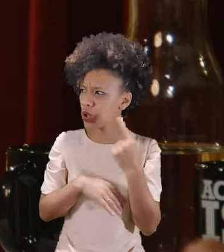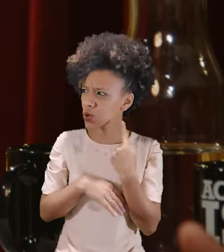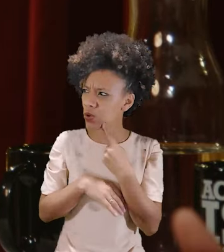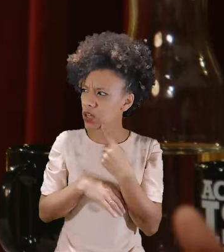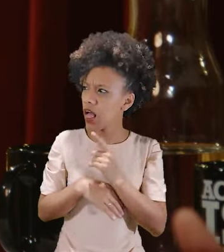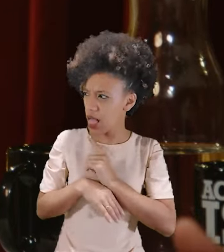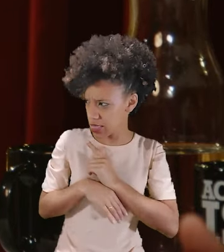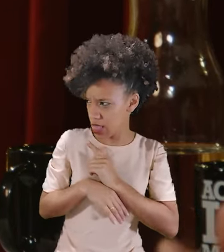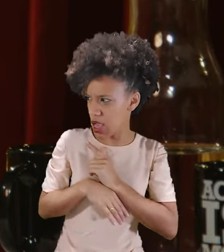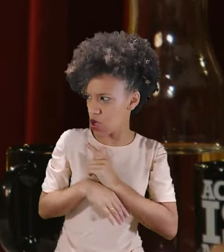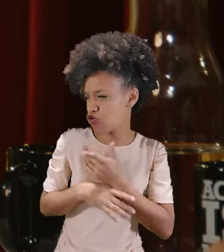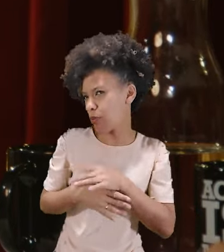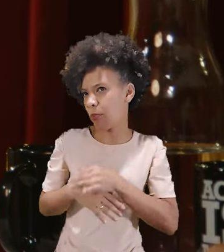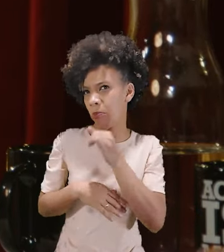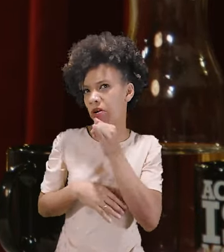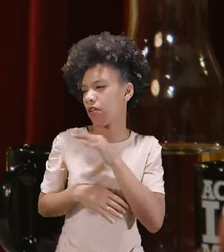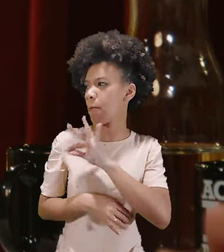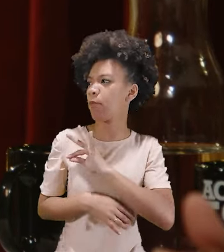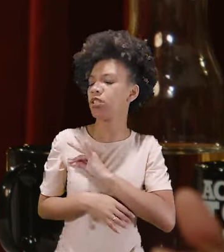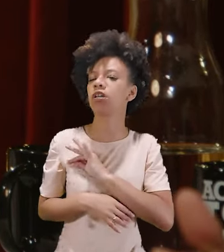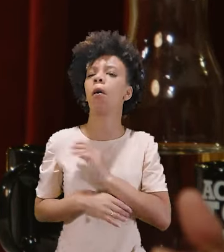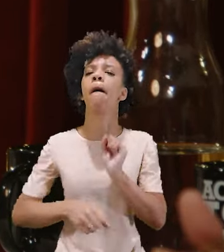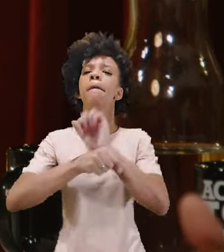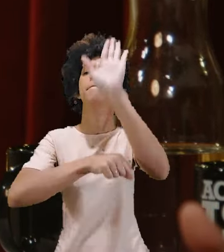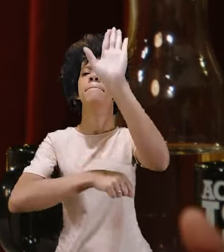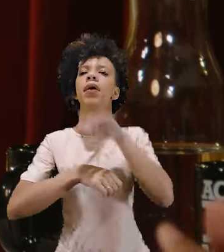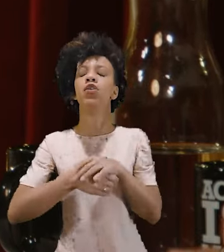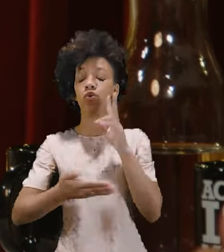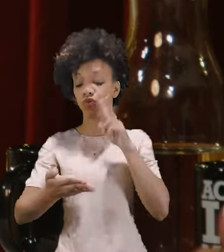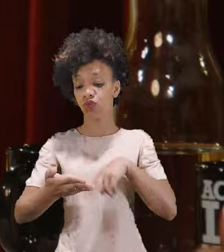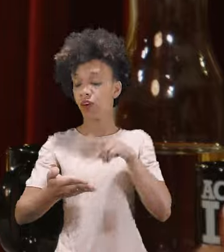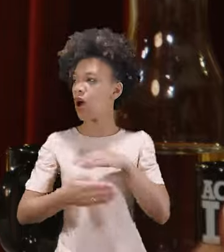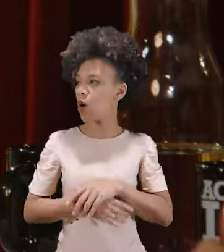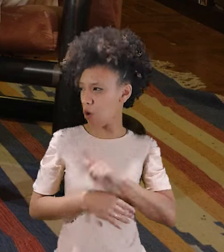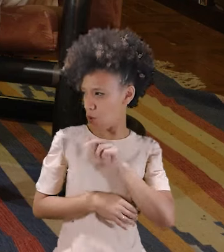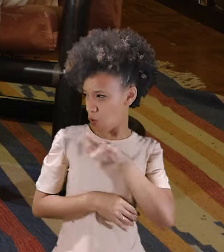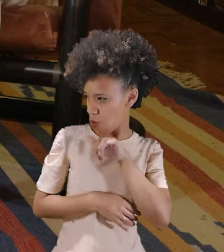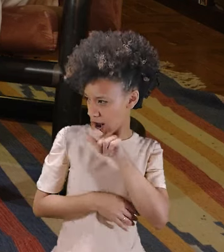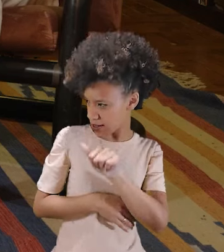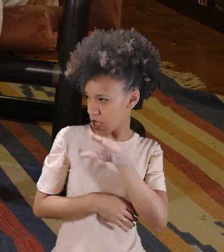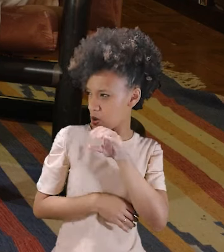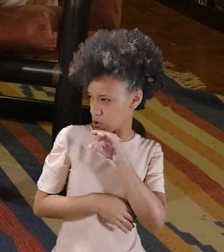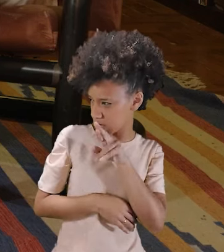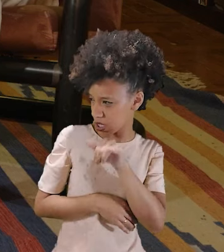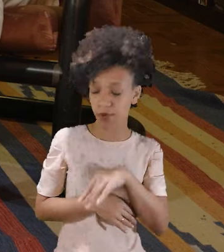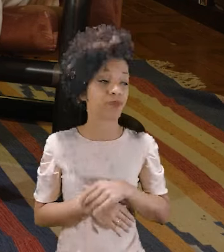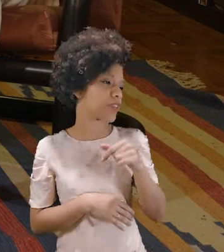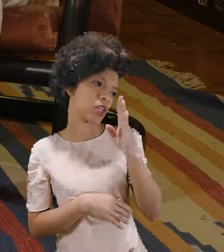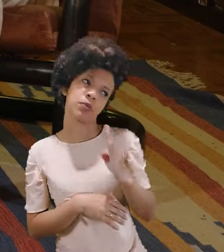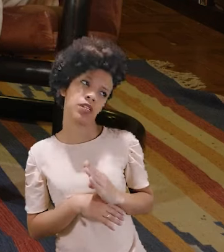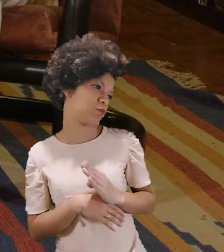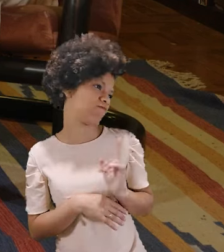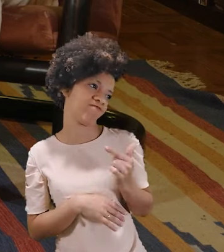assim tem um lado tem um policial que fica o parou deixa eu ver carteira tem esse cara da Guarda kosten tem no caso aqui no Brasil